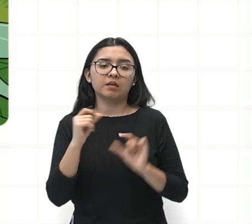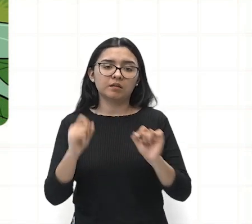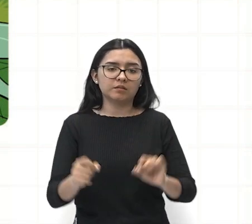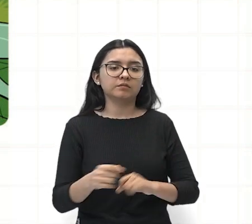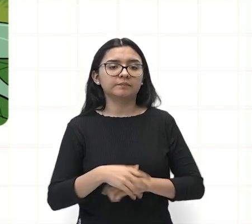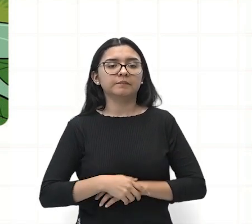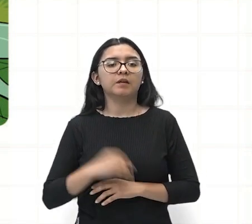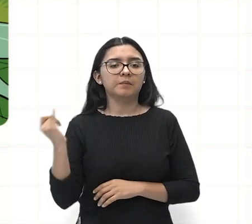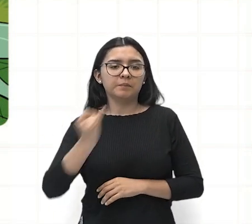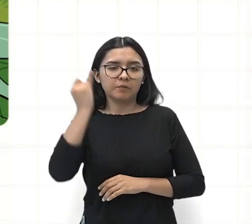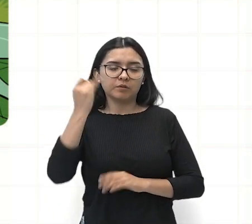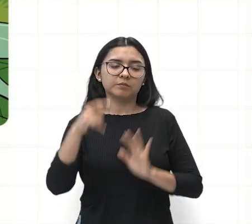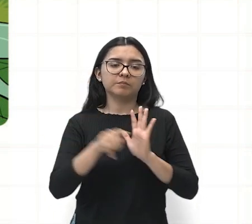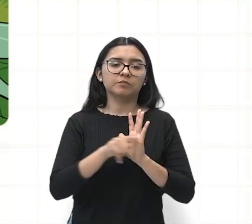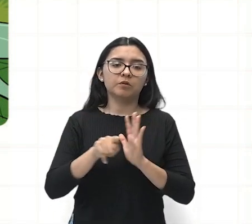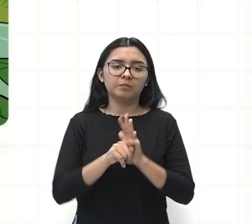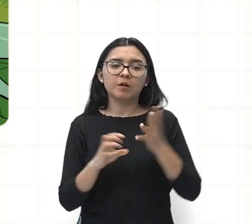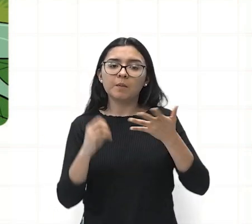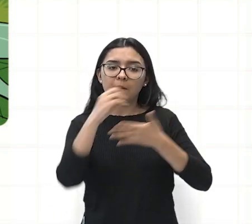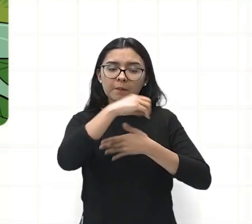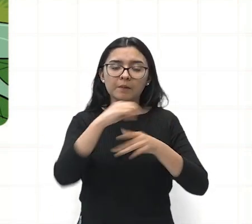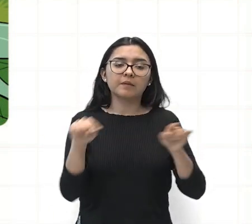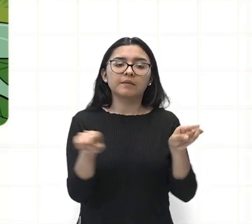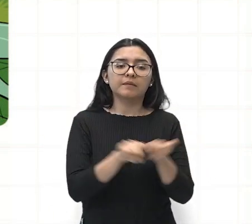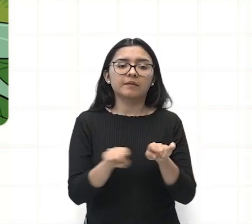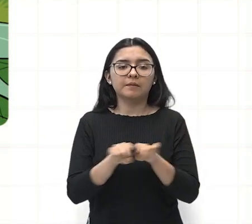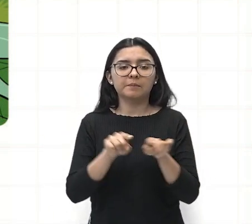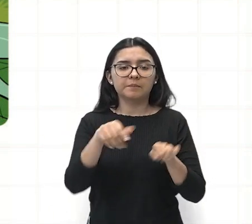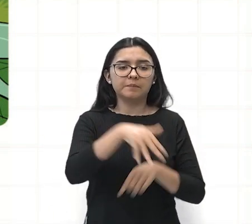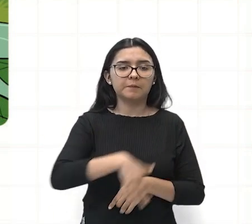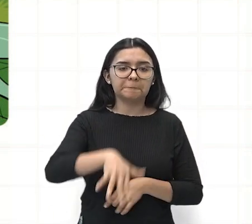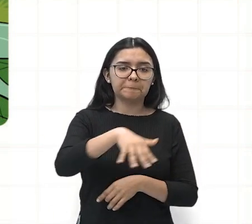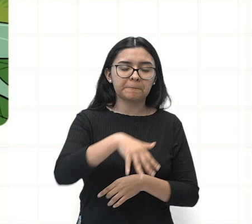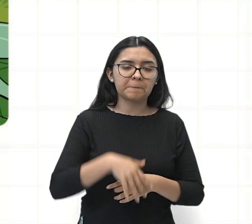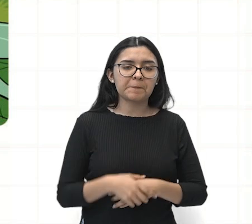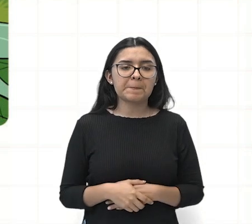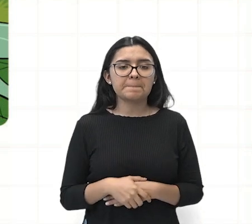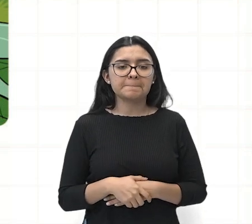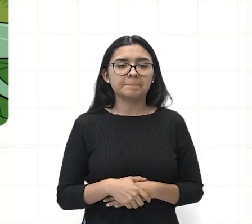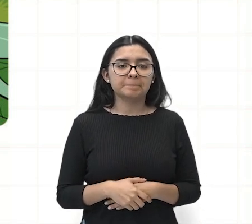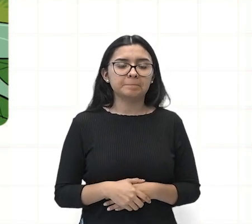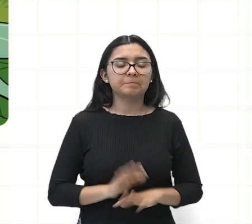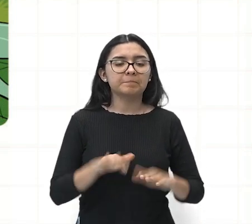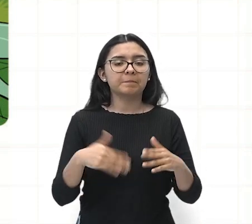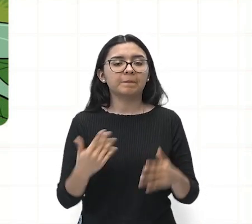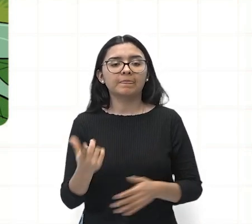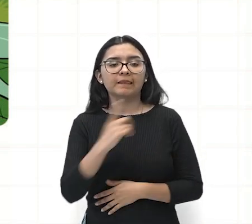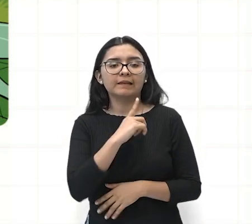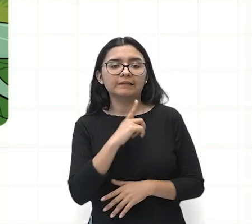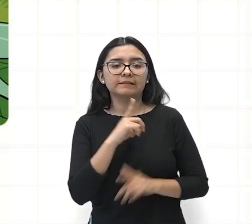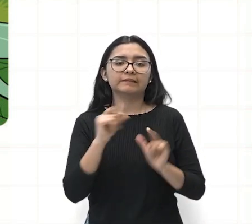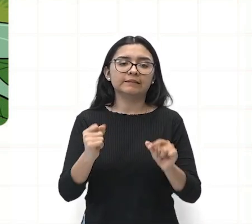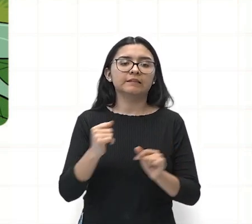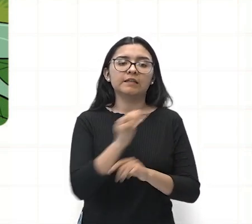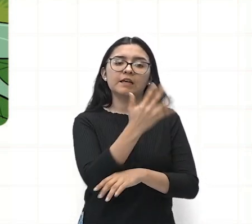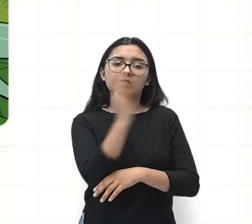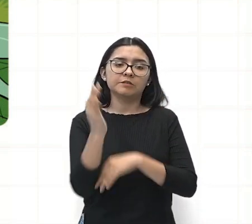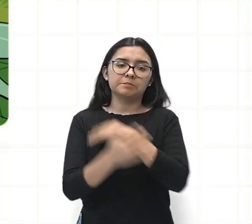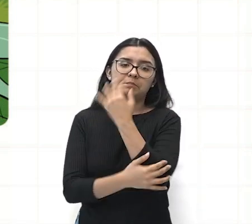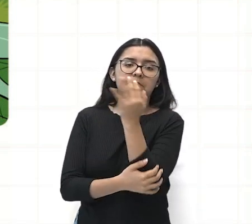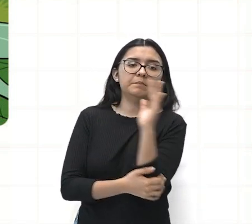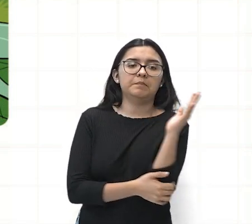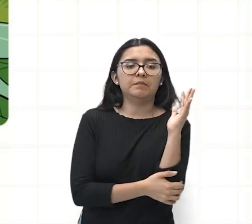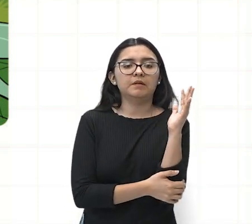específico na rede alimentar e na dinâmica do ambiente. Então aí a gente tem as plantas que